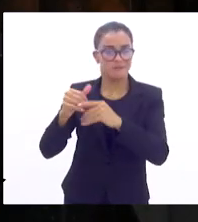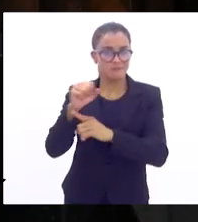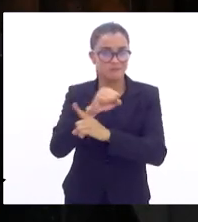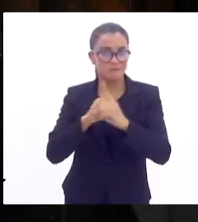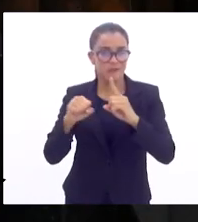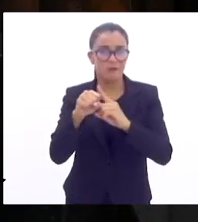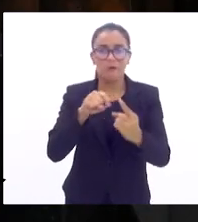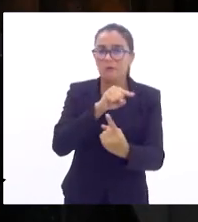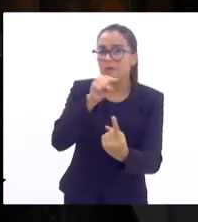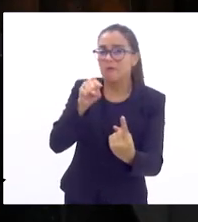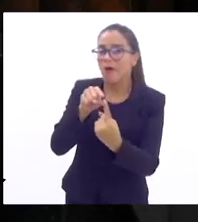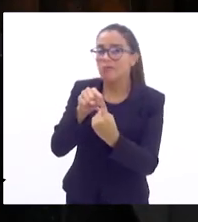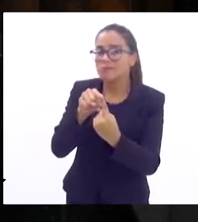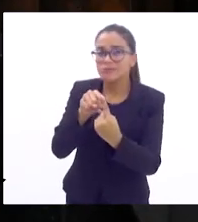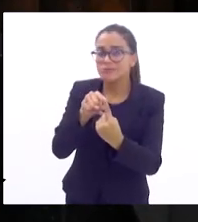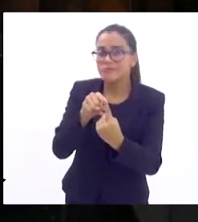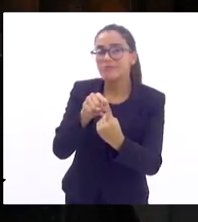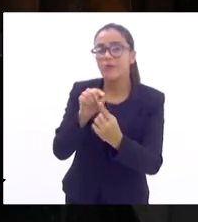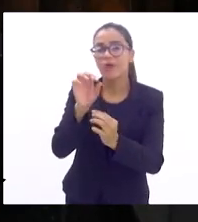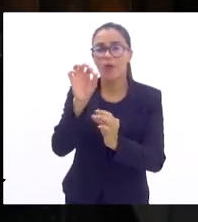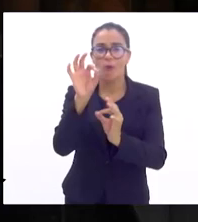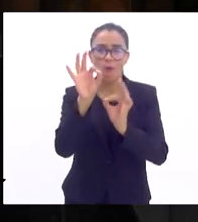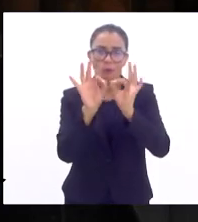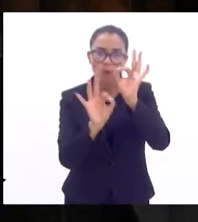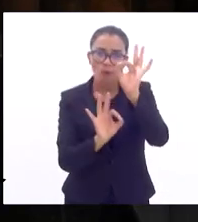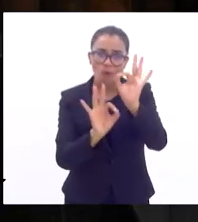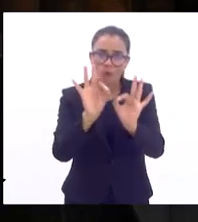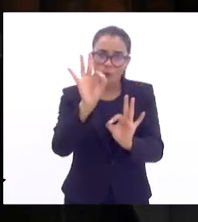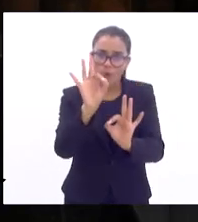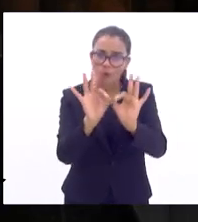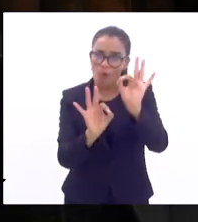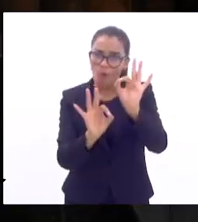por finalidade de ser um planejamento